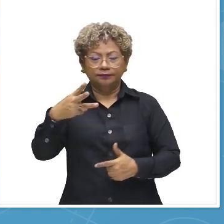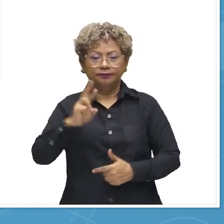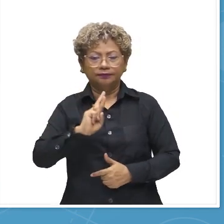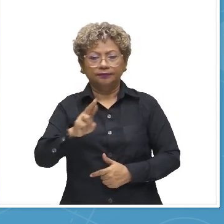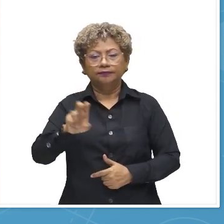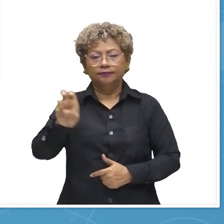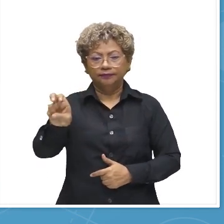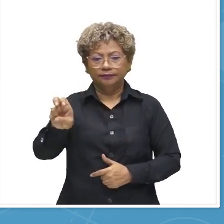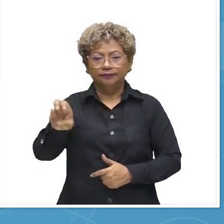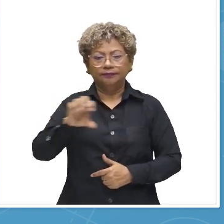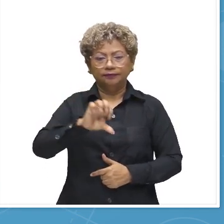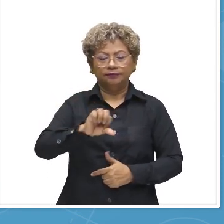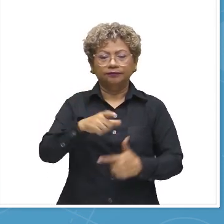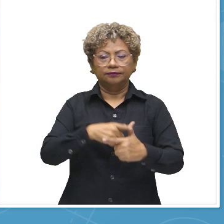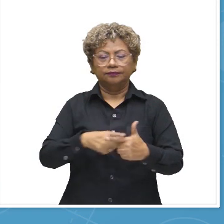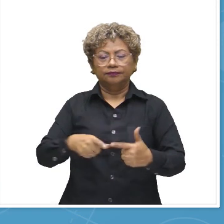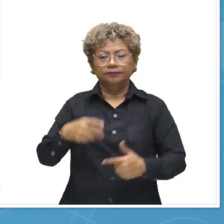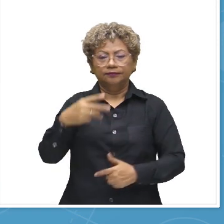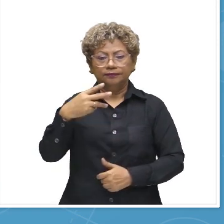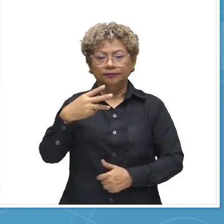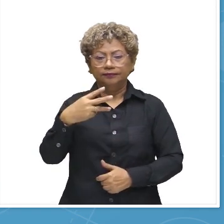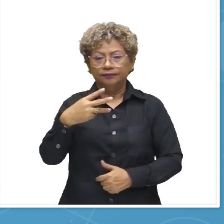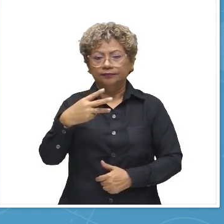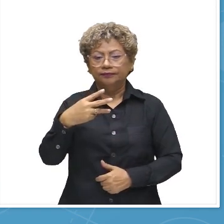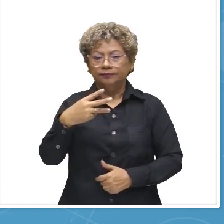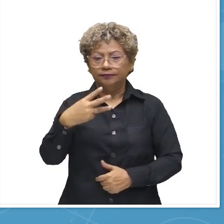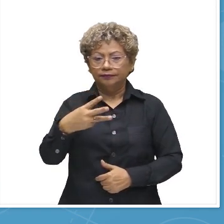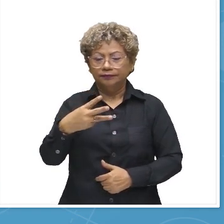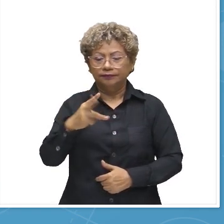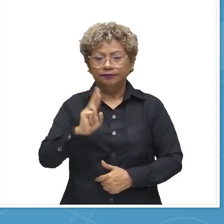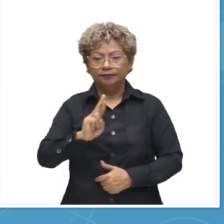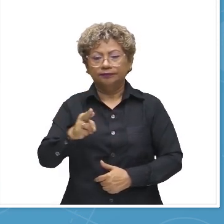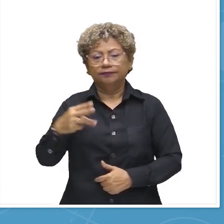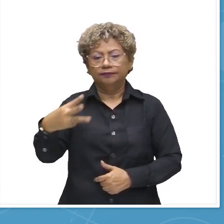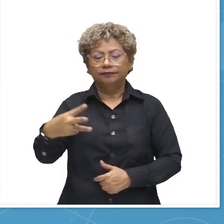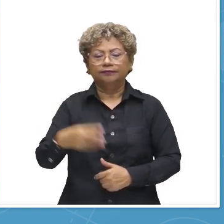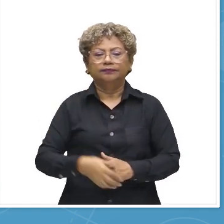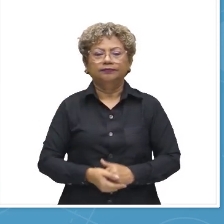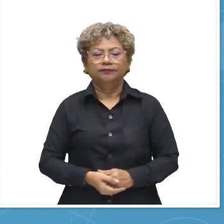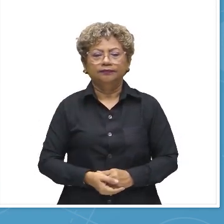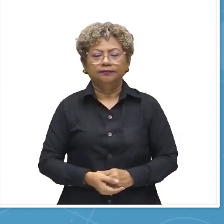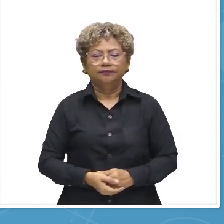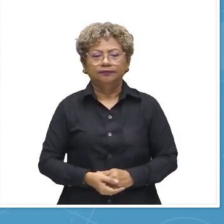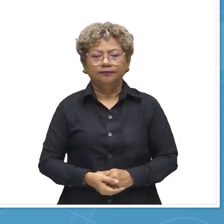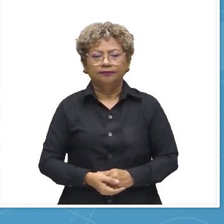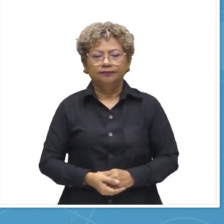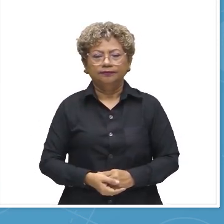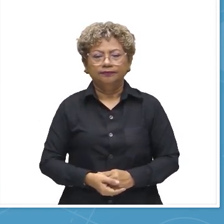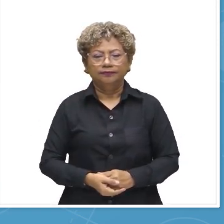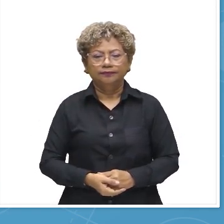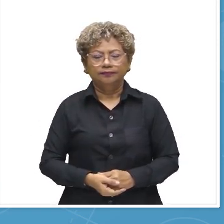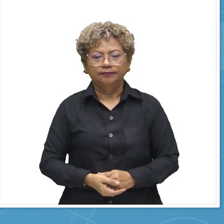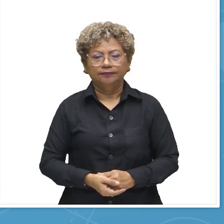quanto o denominador. 15 dividido por 3 é igual a 5, tá? E 9 dividido por